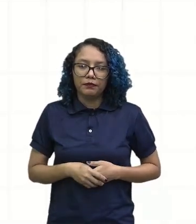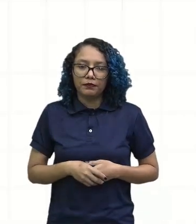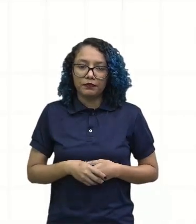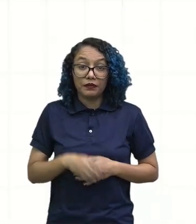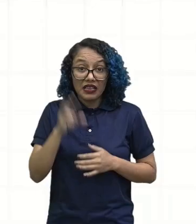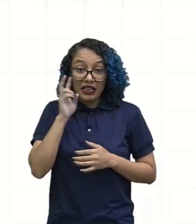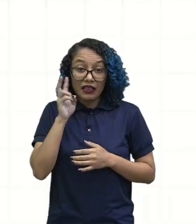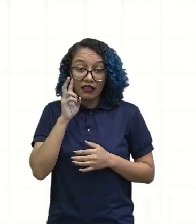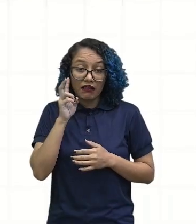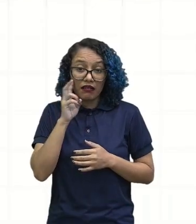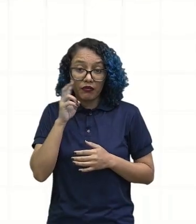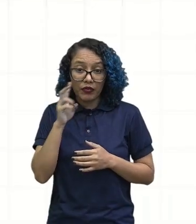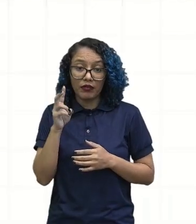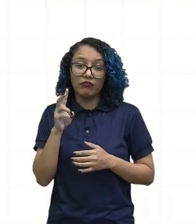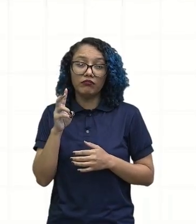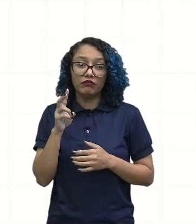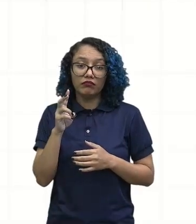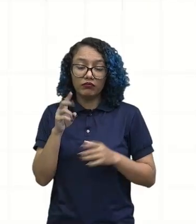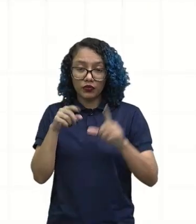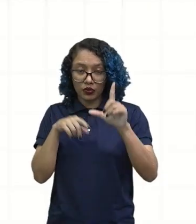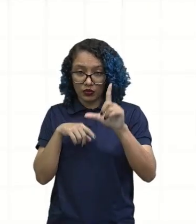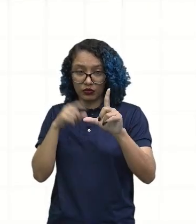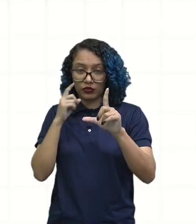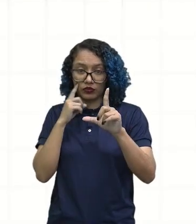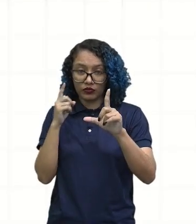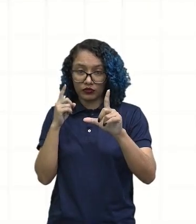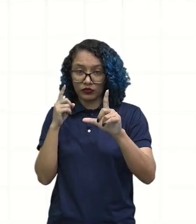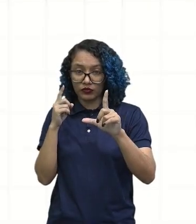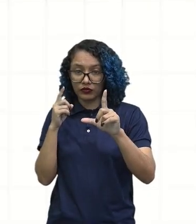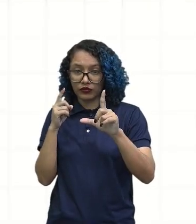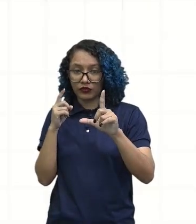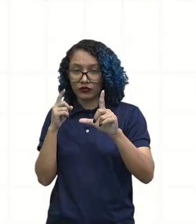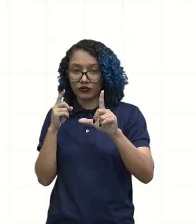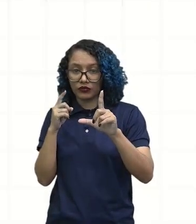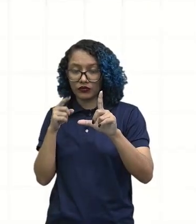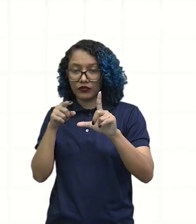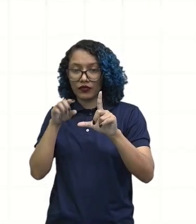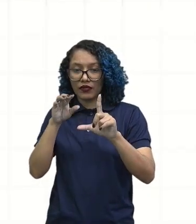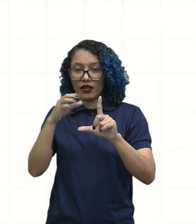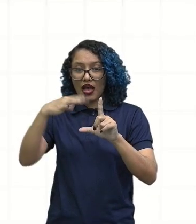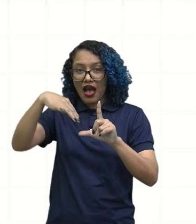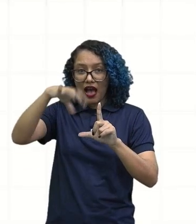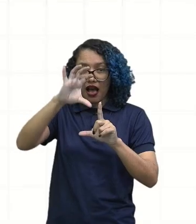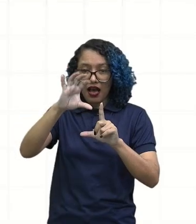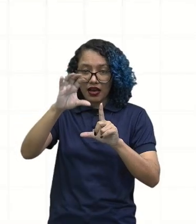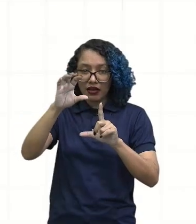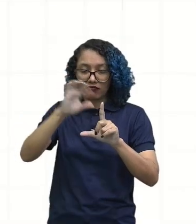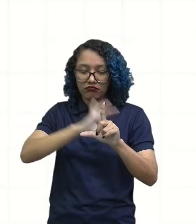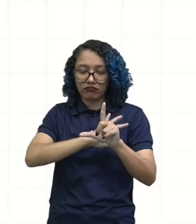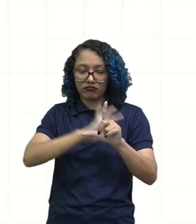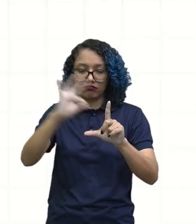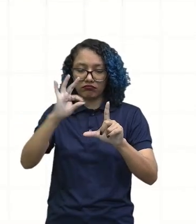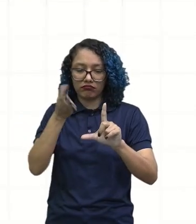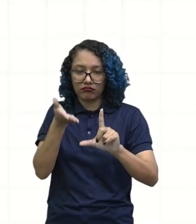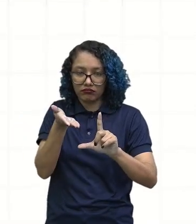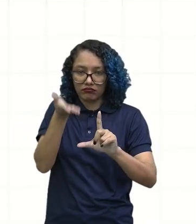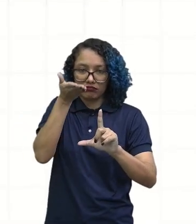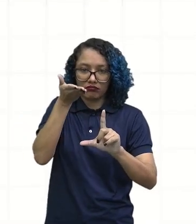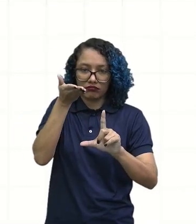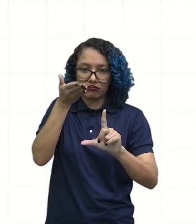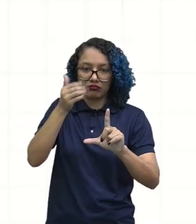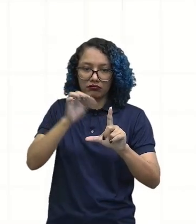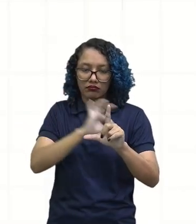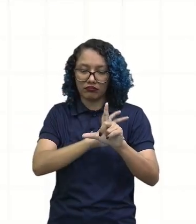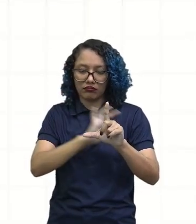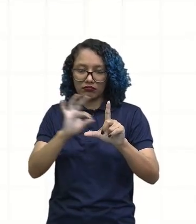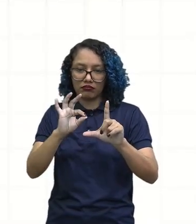Lembra bem, ó, aqui eu tenho um ângulo, você vai até sinalizar aqui para você. Ó, essa medida representa esse ângulo aqui, tá bom? E essa outra